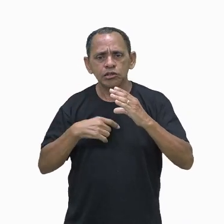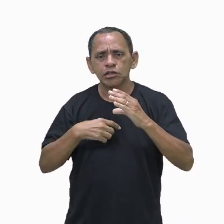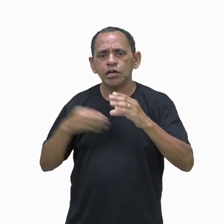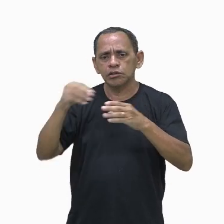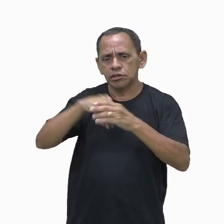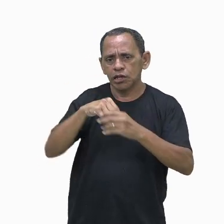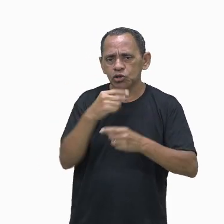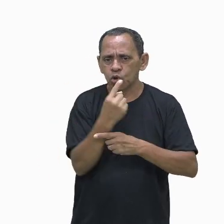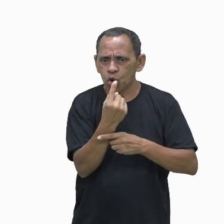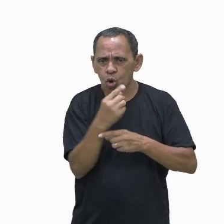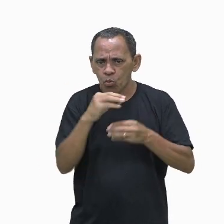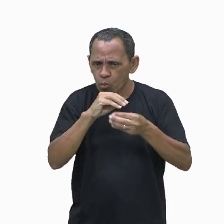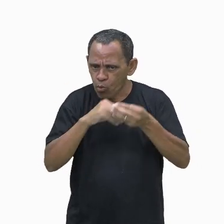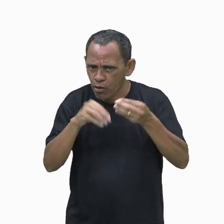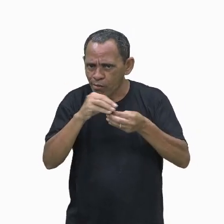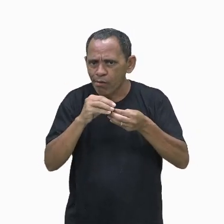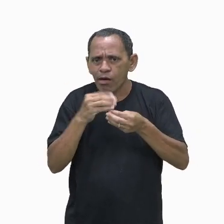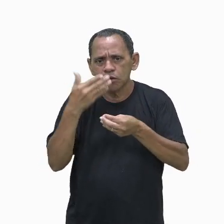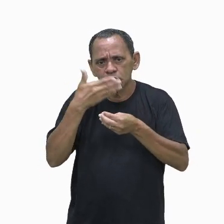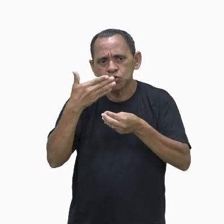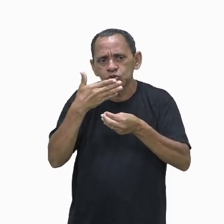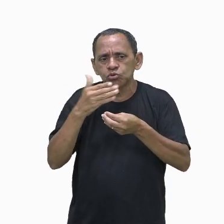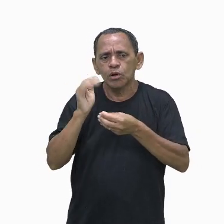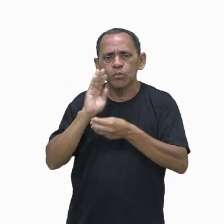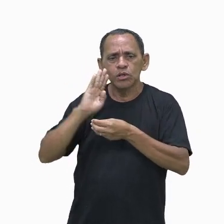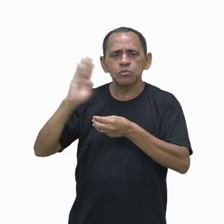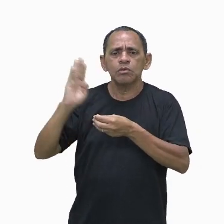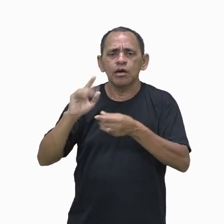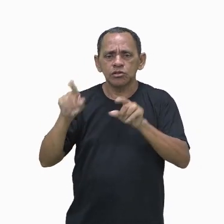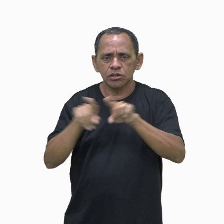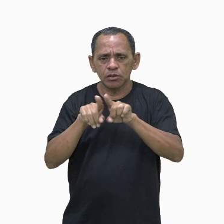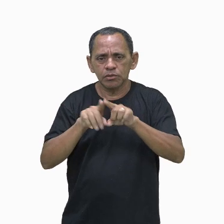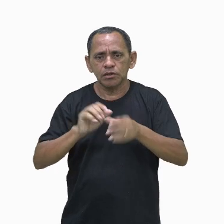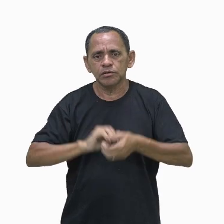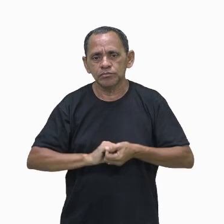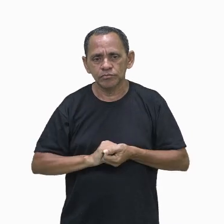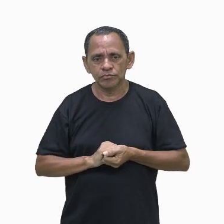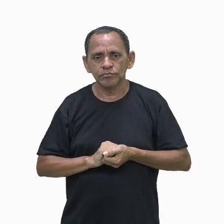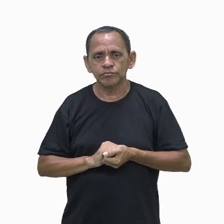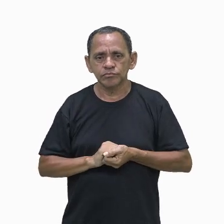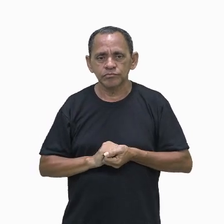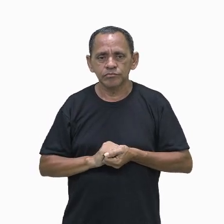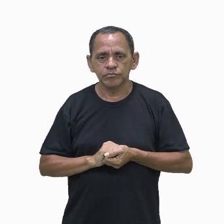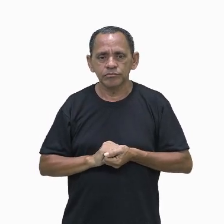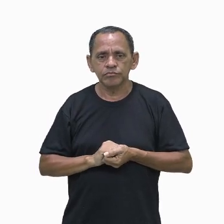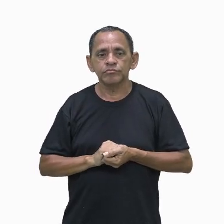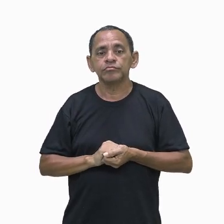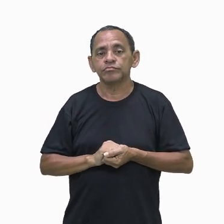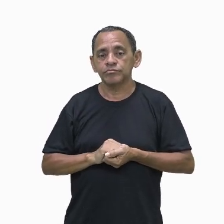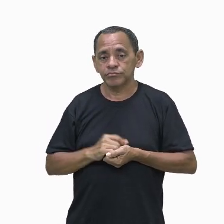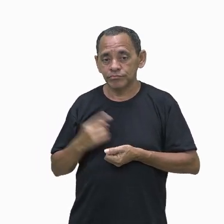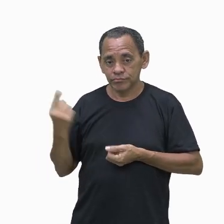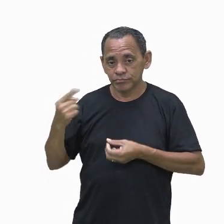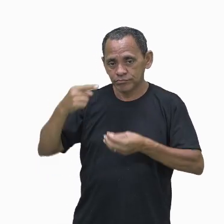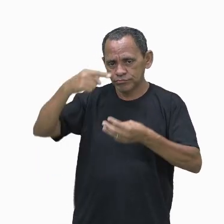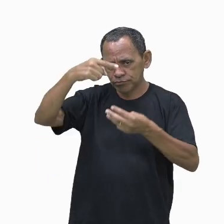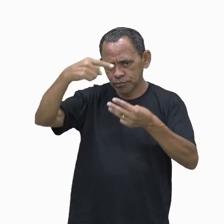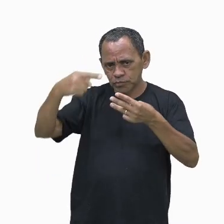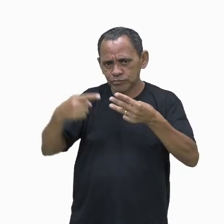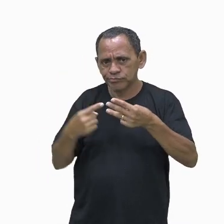Os principais, quer dizer que existem outros, mas os principais que trago aqui para vocês são glicose, frutose